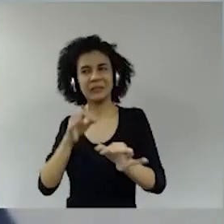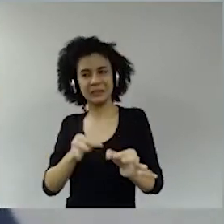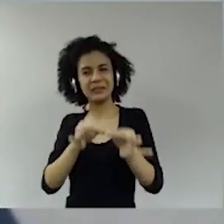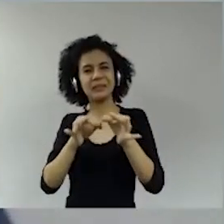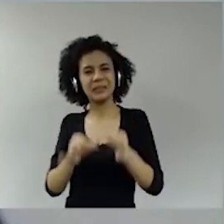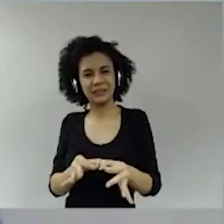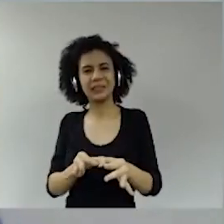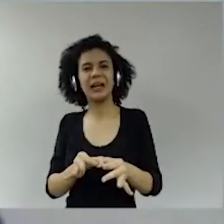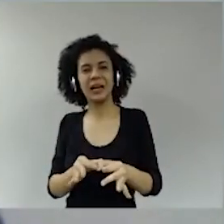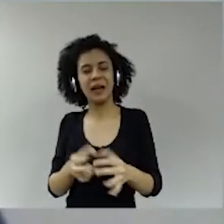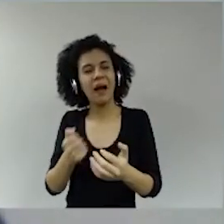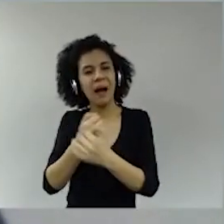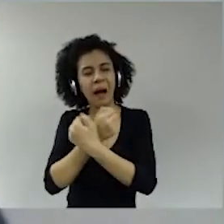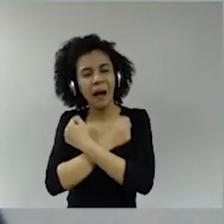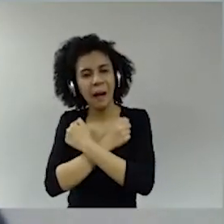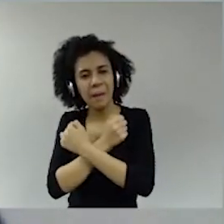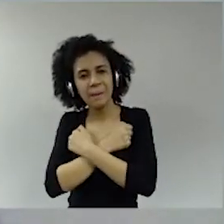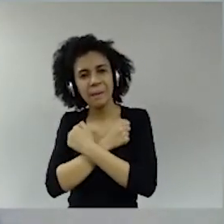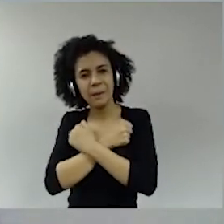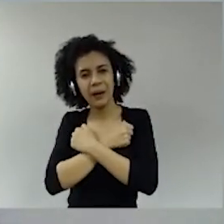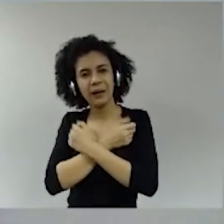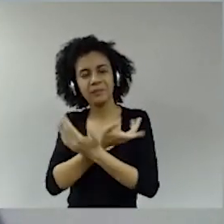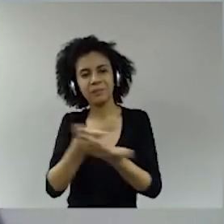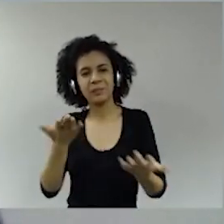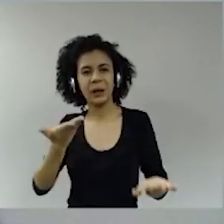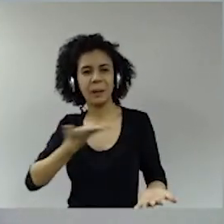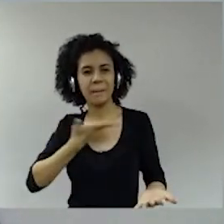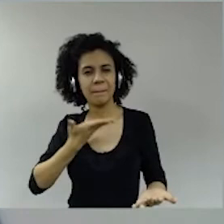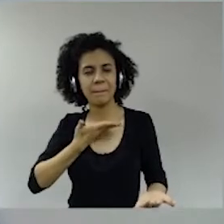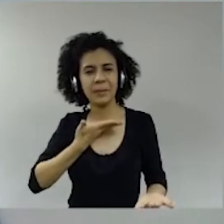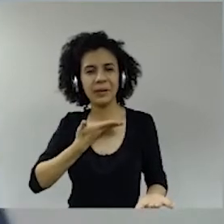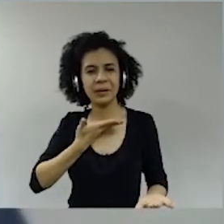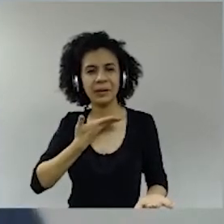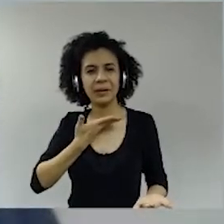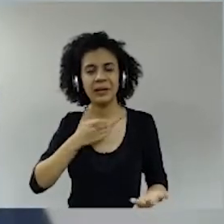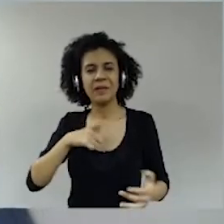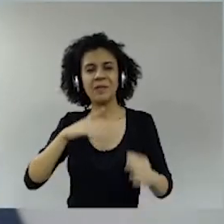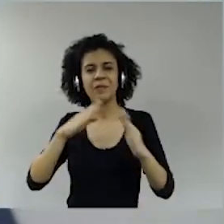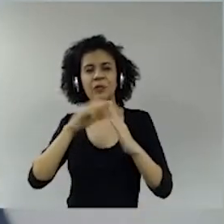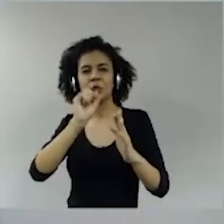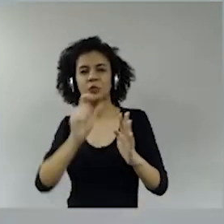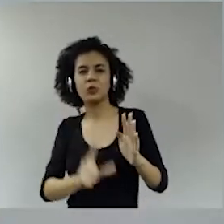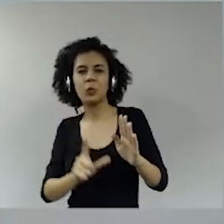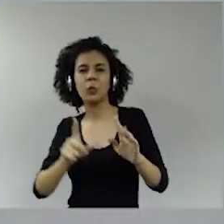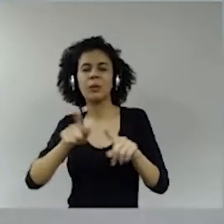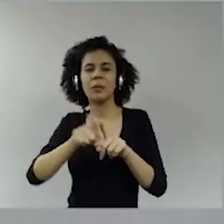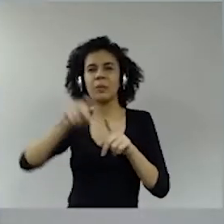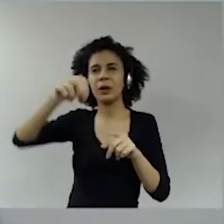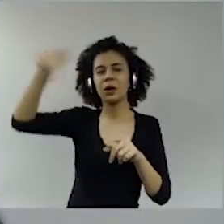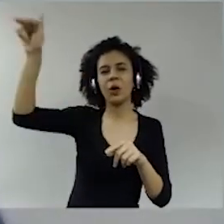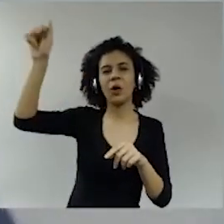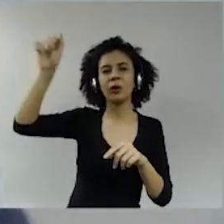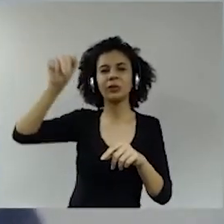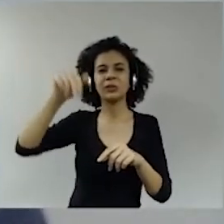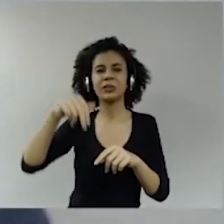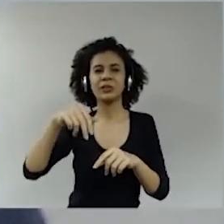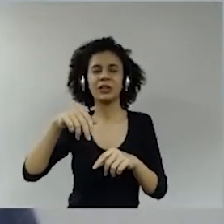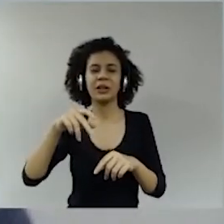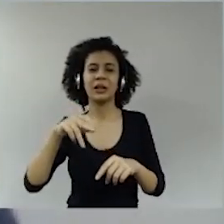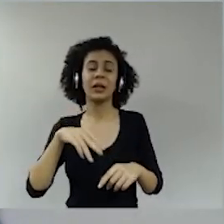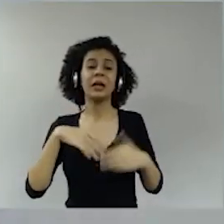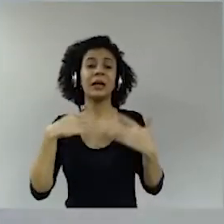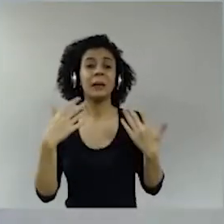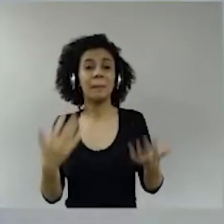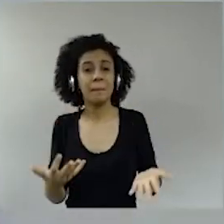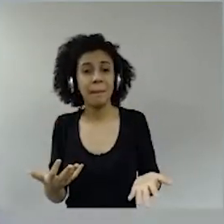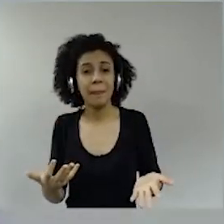certo. Mande um abraço para os nossos amigos das terras potiguares. Agradecer,